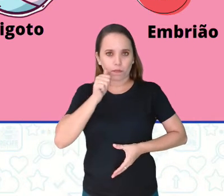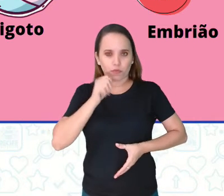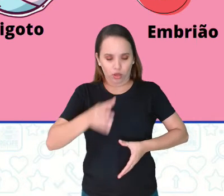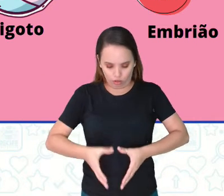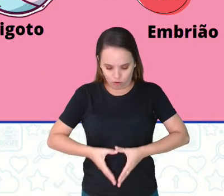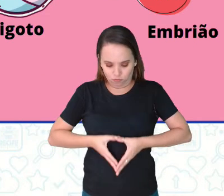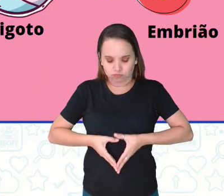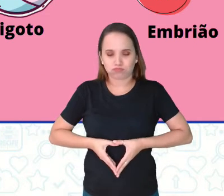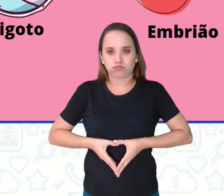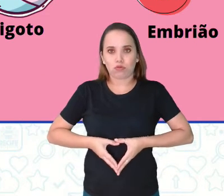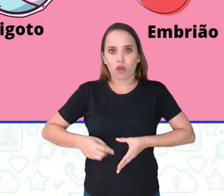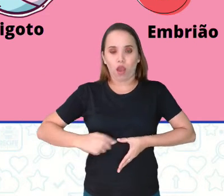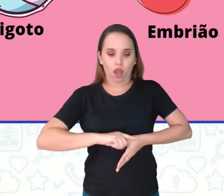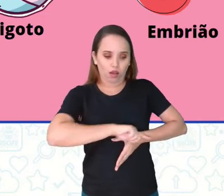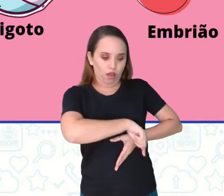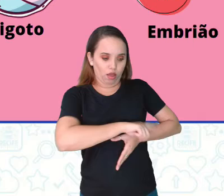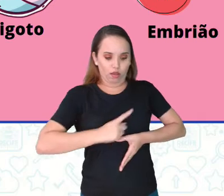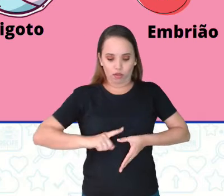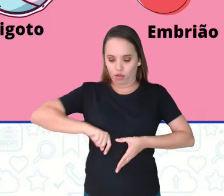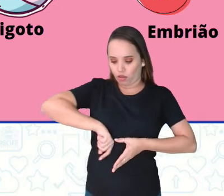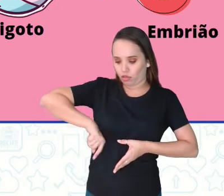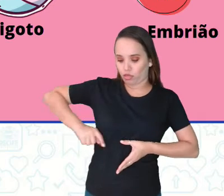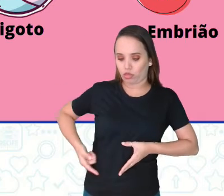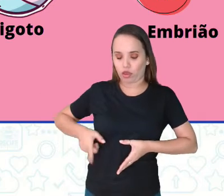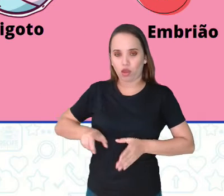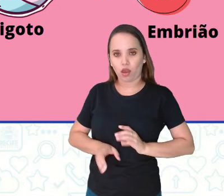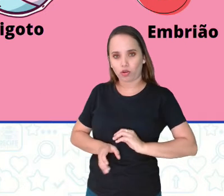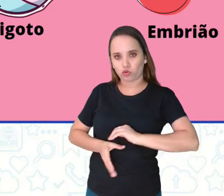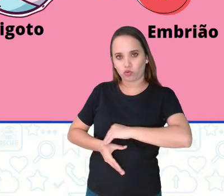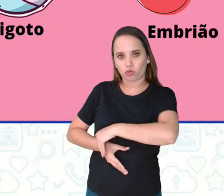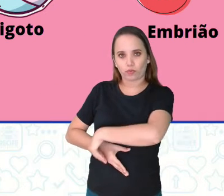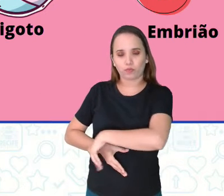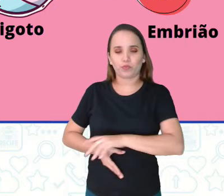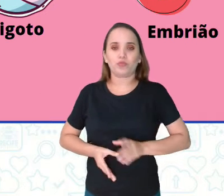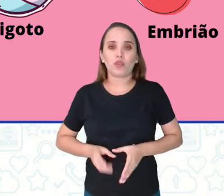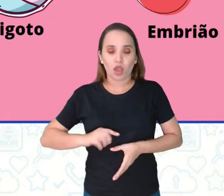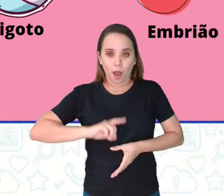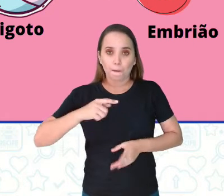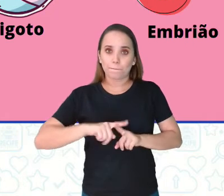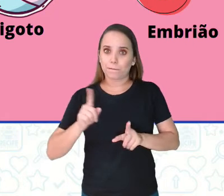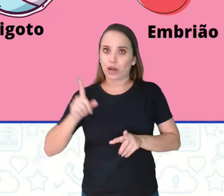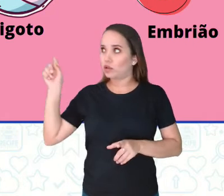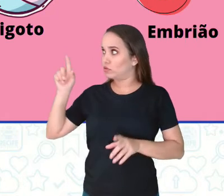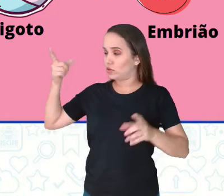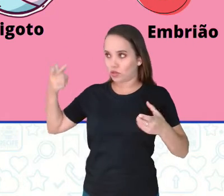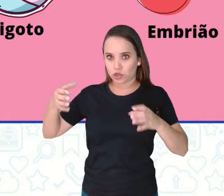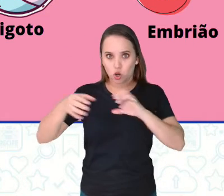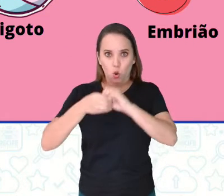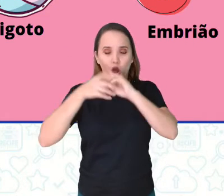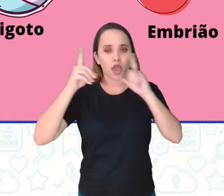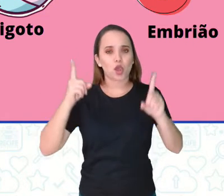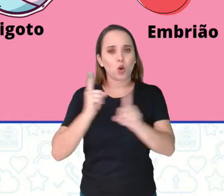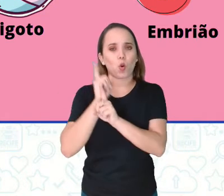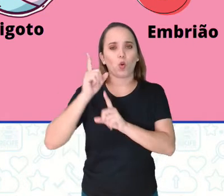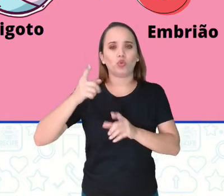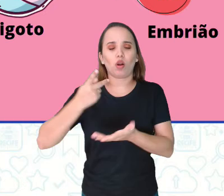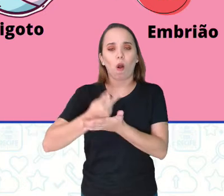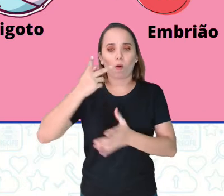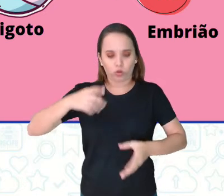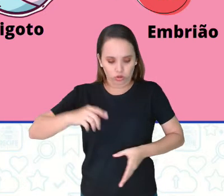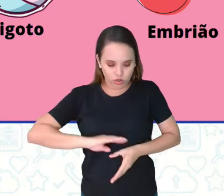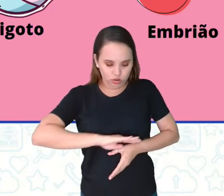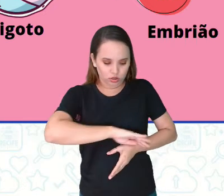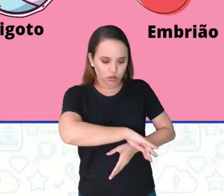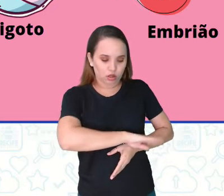realmente ocorra a fecundação. Então, ocorre nas trompas, e das trompas eles sofrem uma divisão celular,